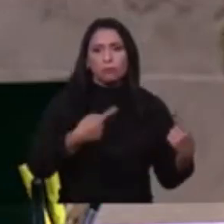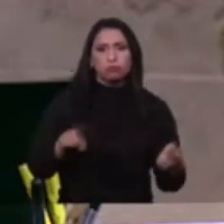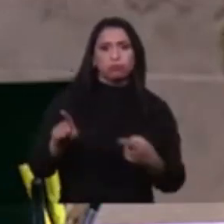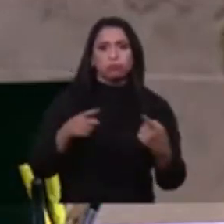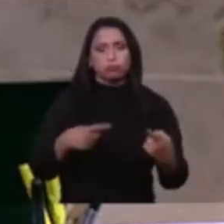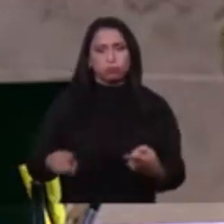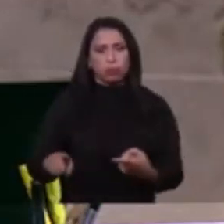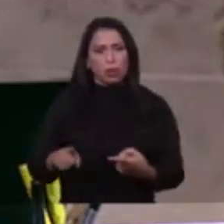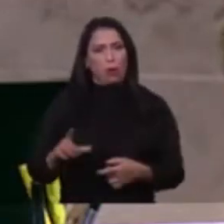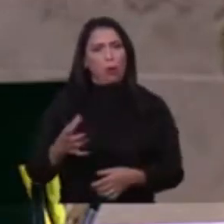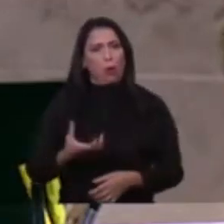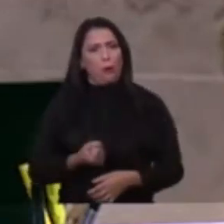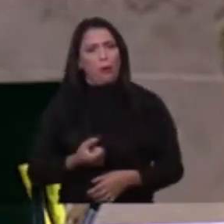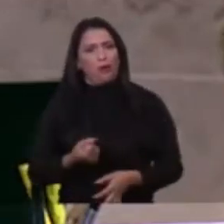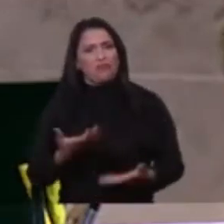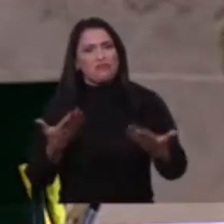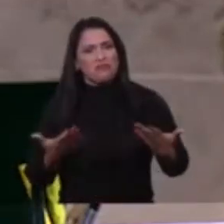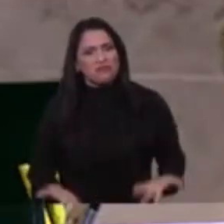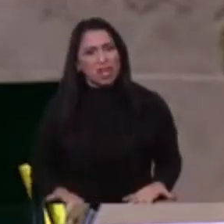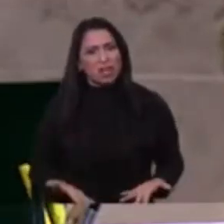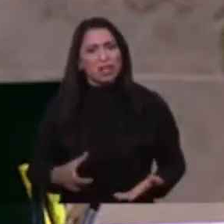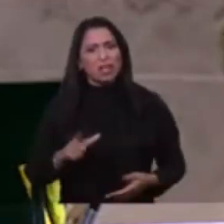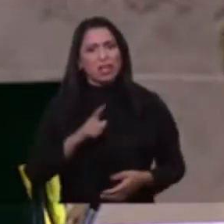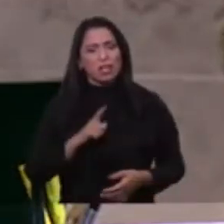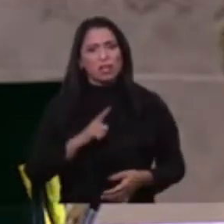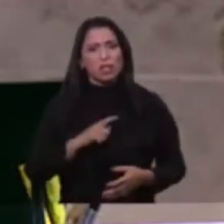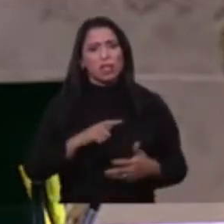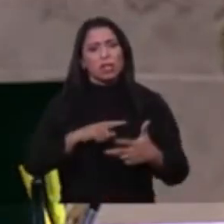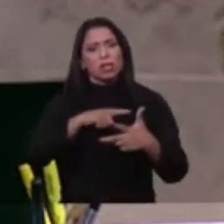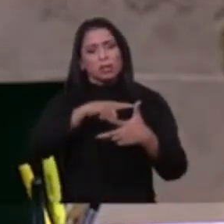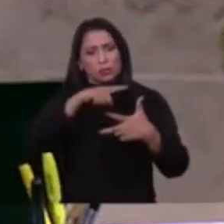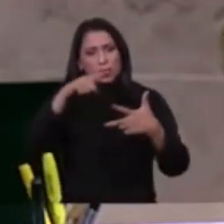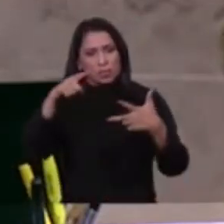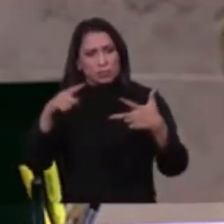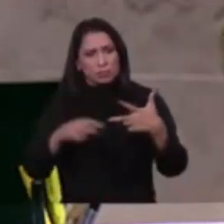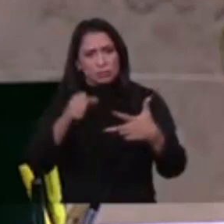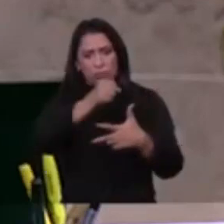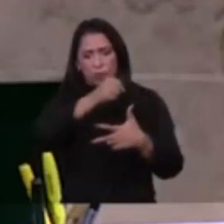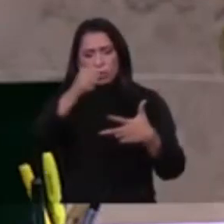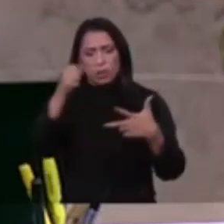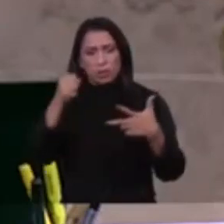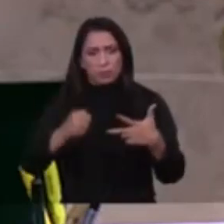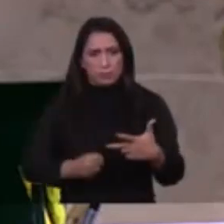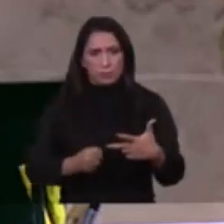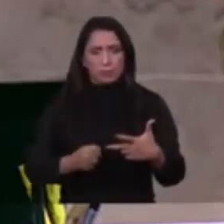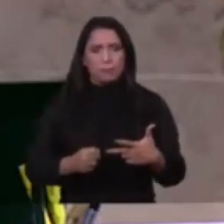empreendidos covardemente em face da sede dos poderes da República.